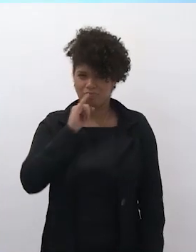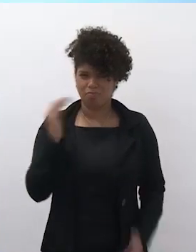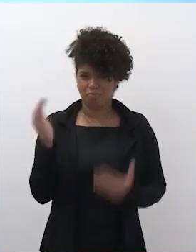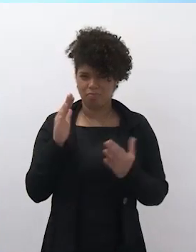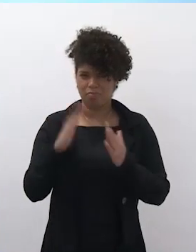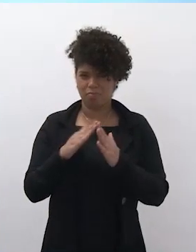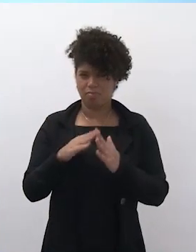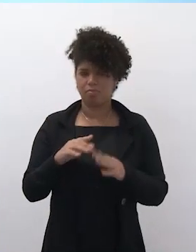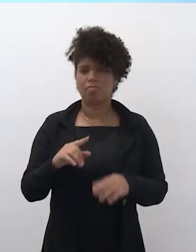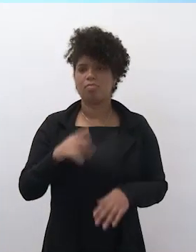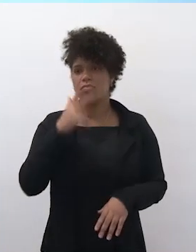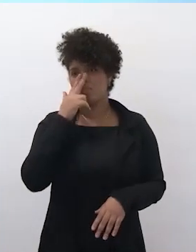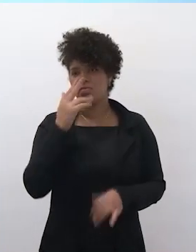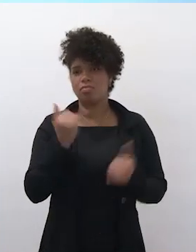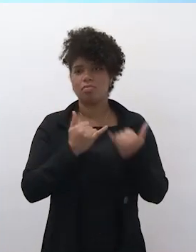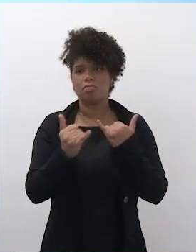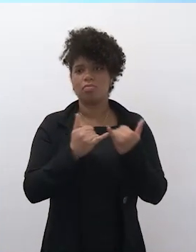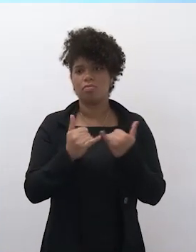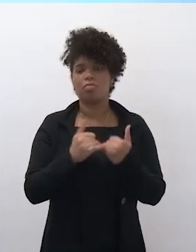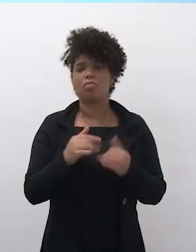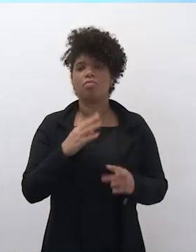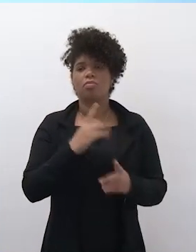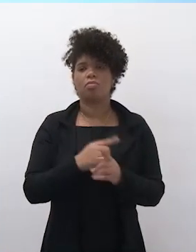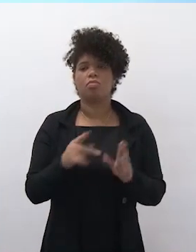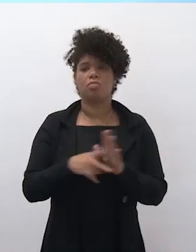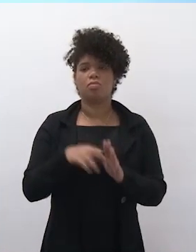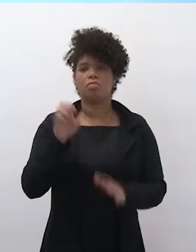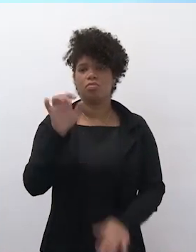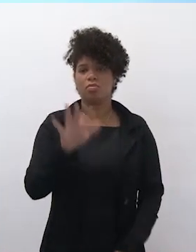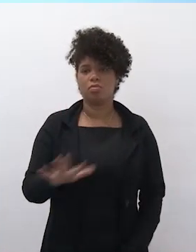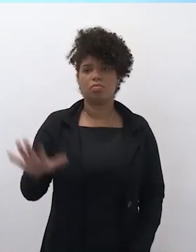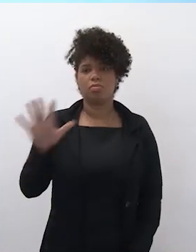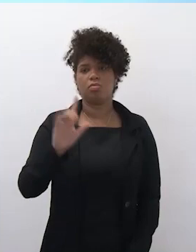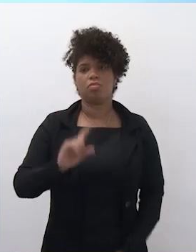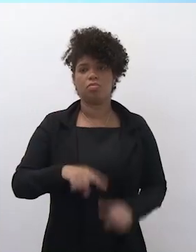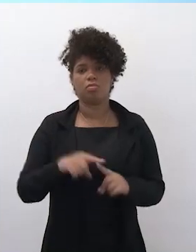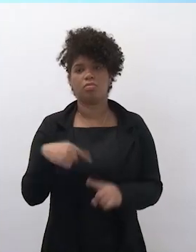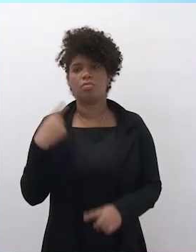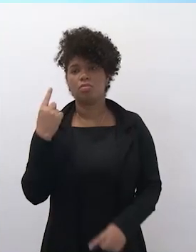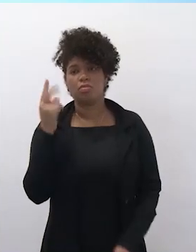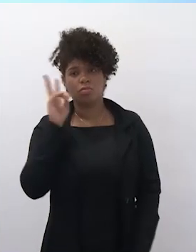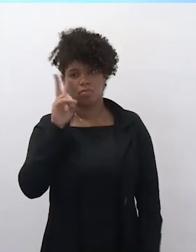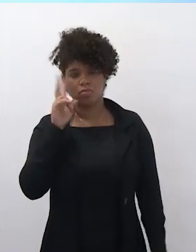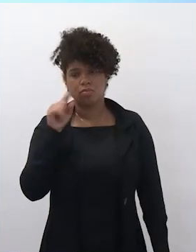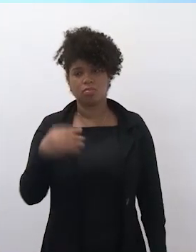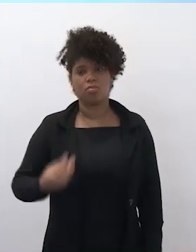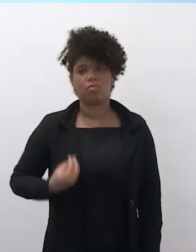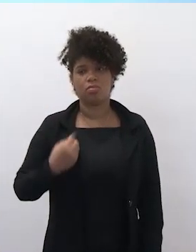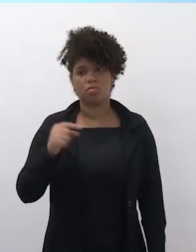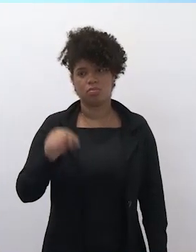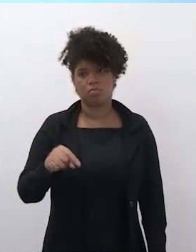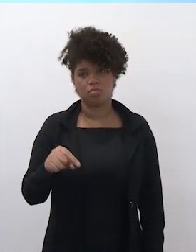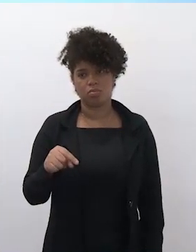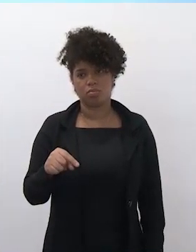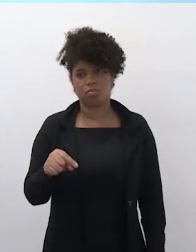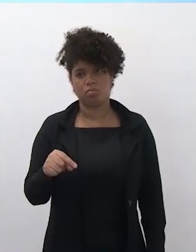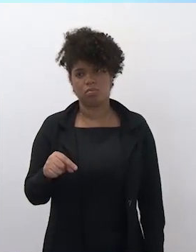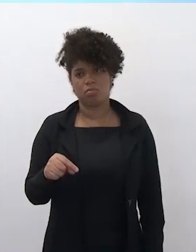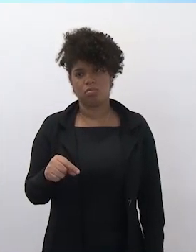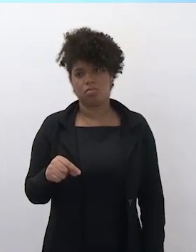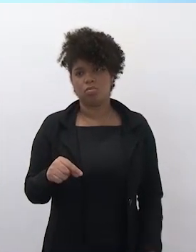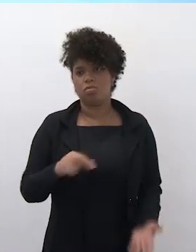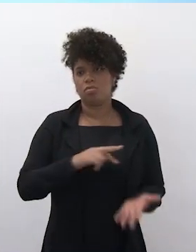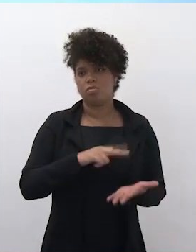para os europeus, mas, ao mesmo tempo, a gente tem que lembrar que, quando eles vieram para cá, muitas coisas